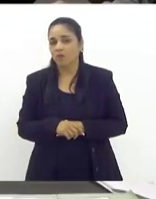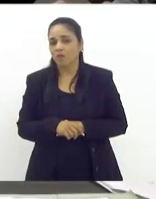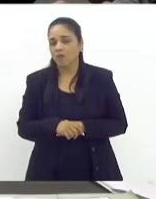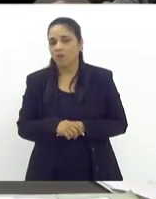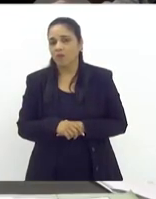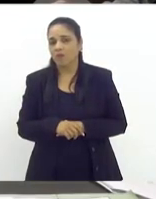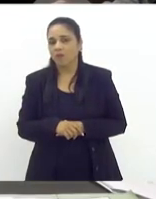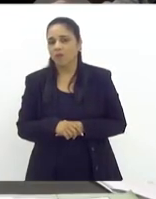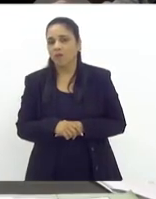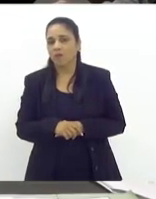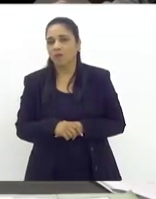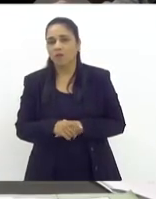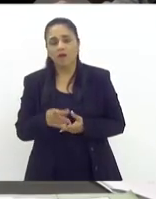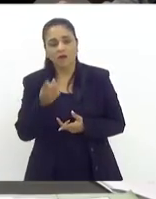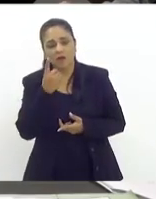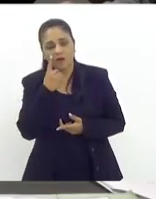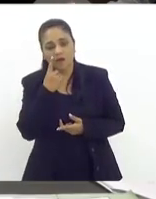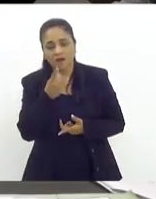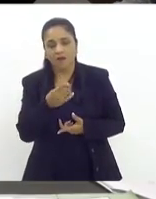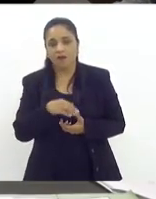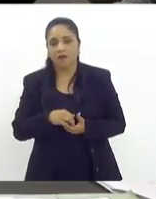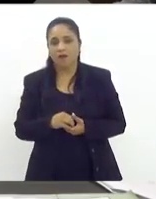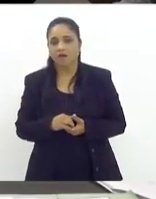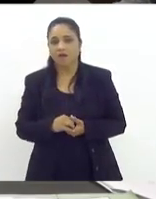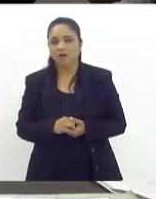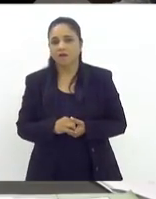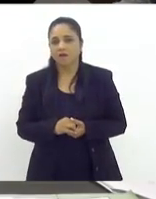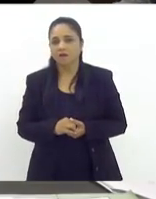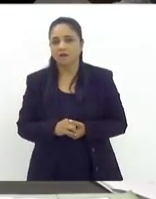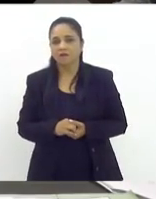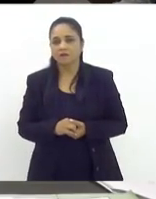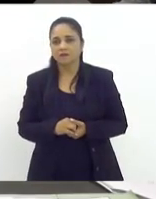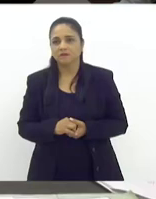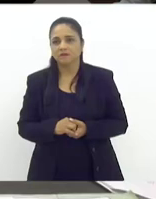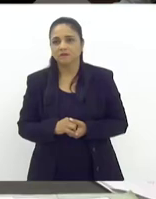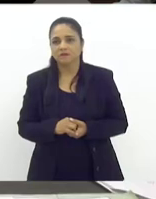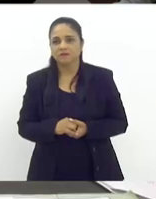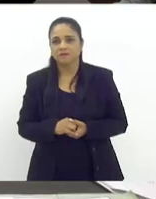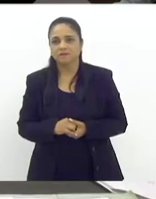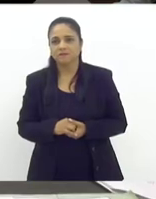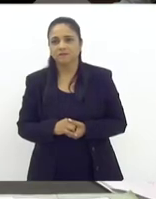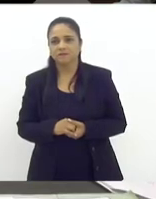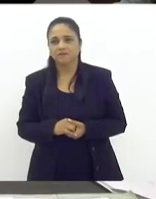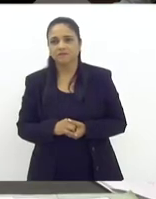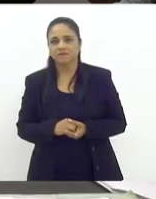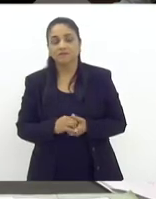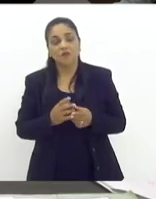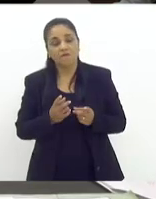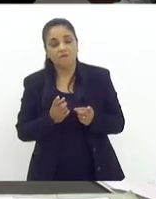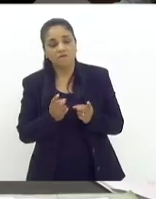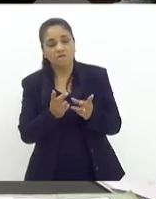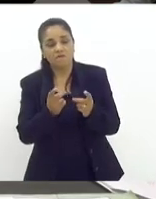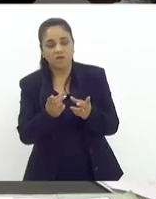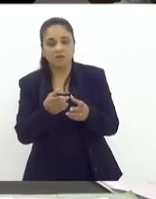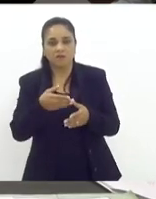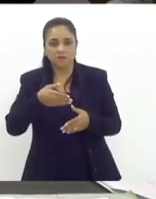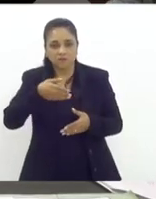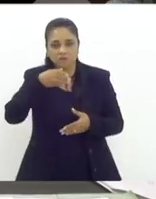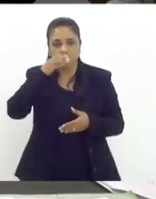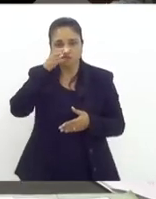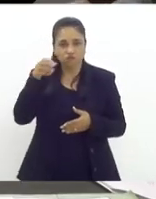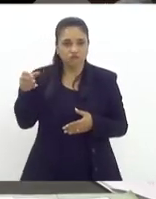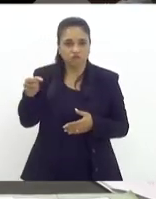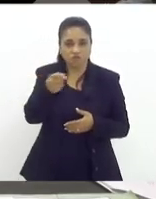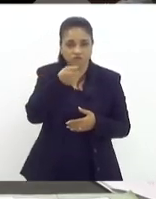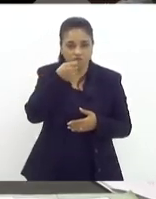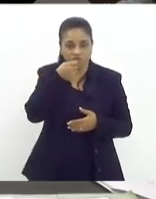Para ver se caiu tudo. Venda e consumo de bebidas na arena esportiva. venda e consumo de bebidas, essa está em vigor. Está